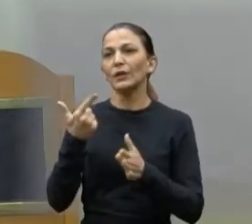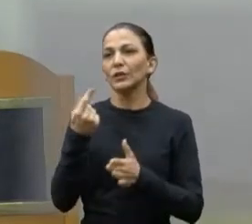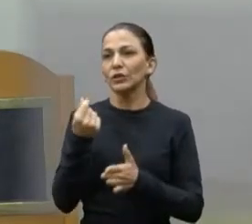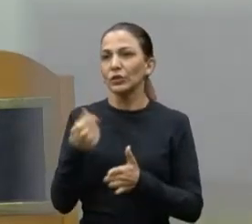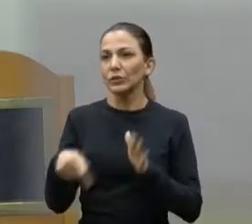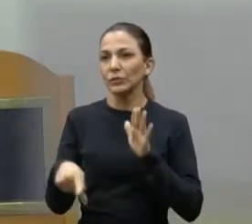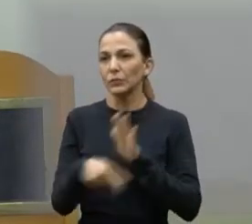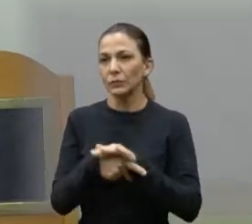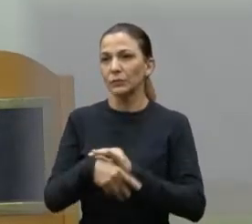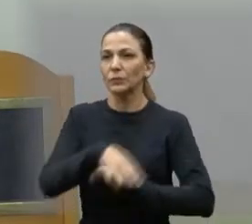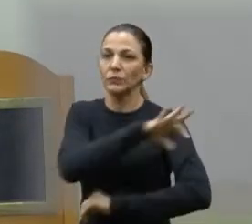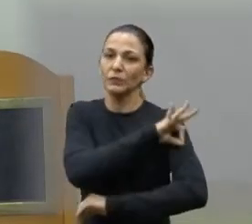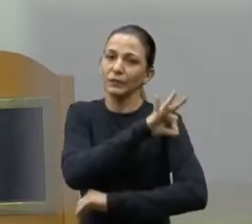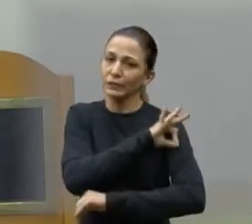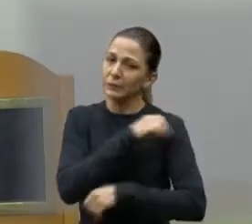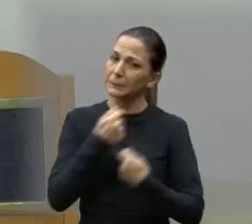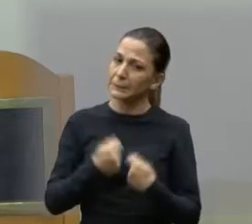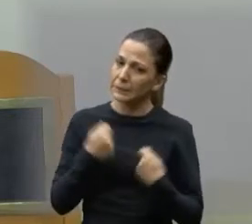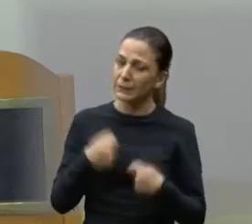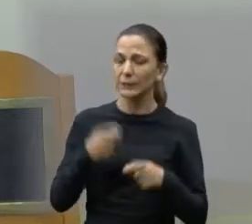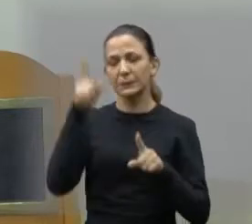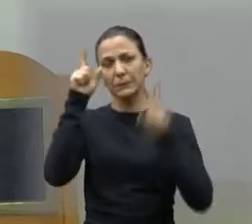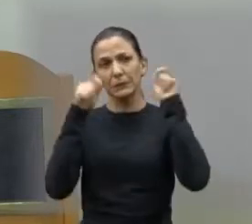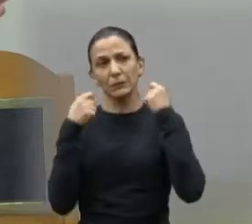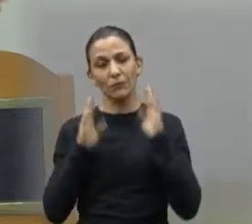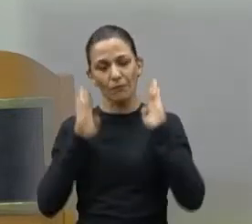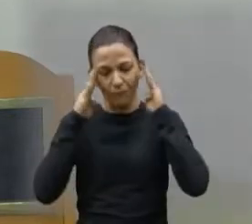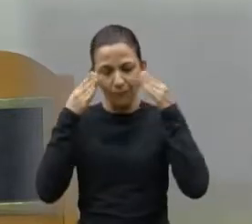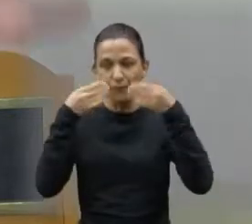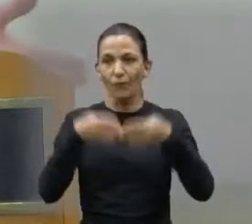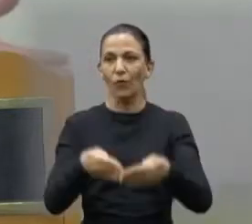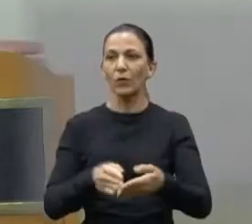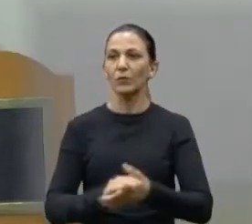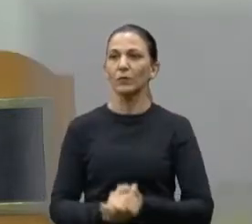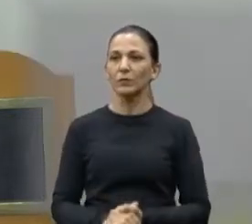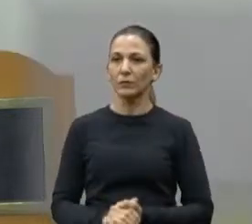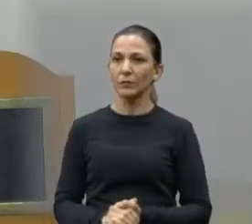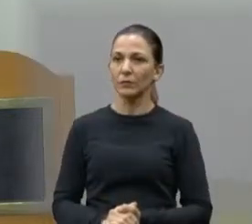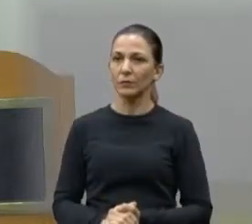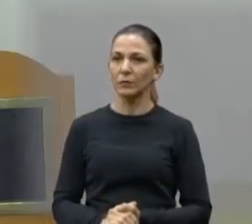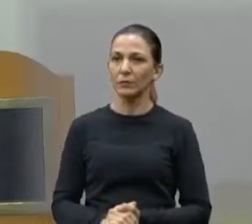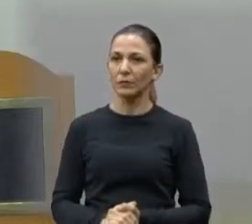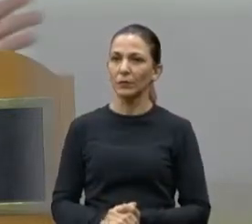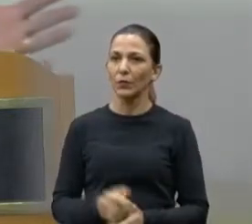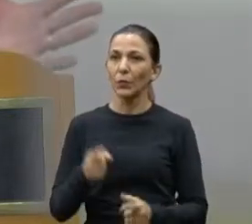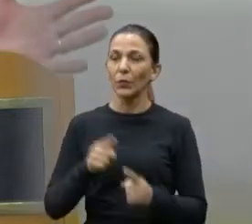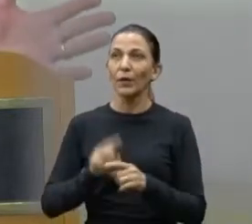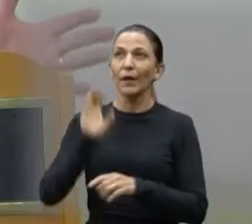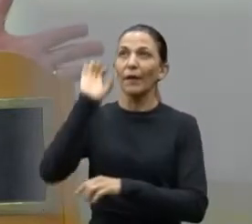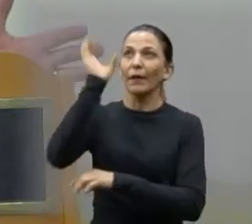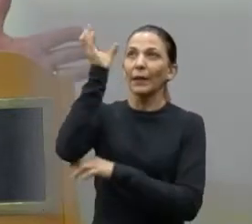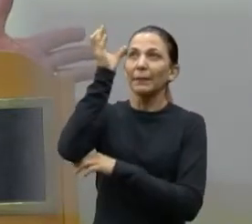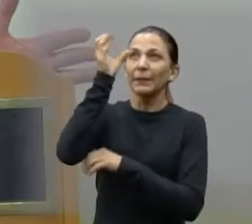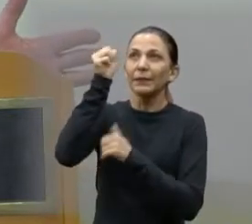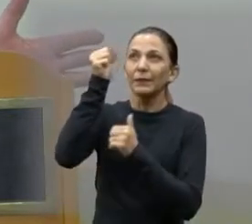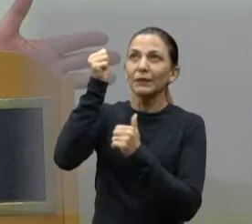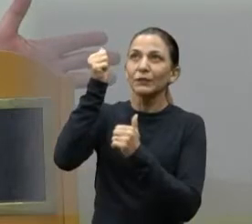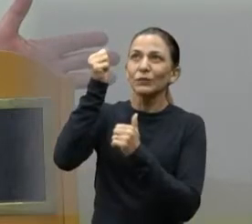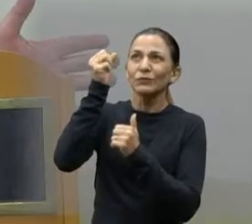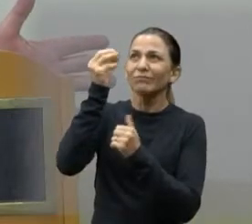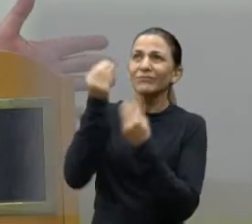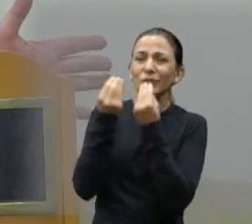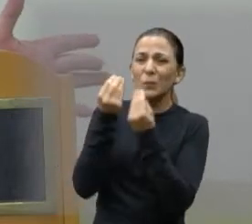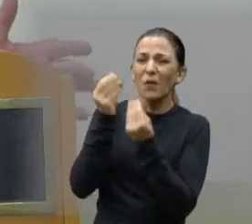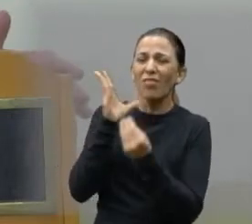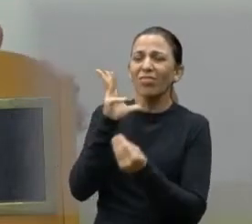daí outro detalhe importante também eu não sei porque tanta morosidade na substituição de lâmpadas queimadas não era